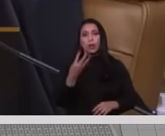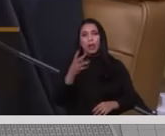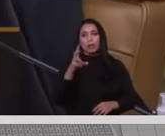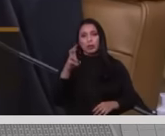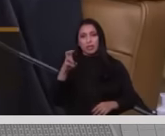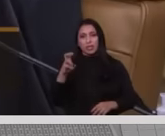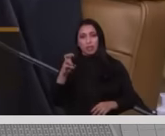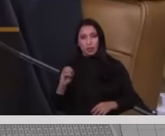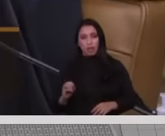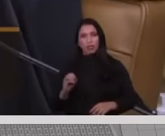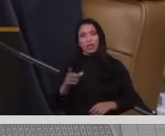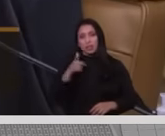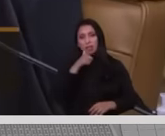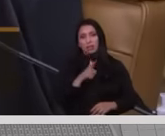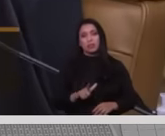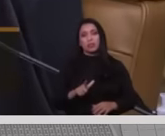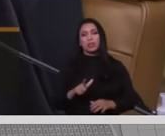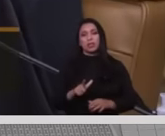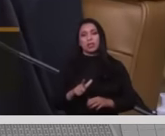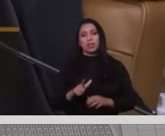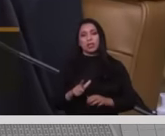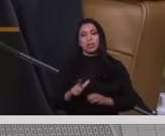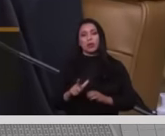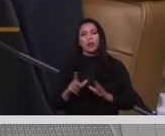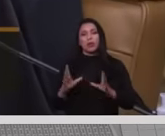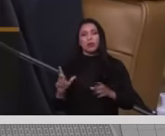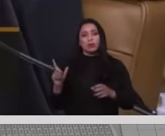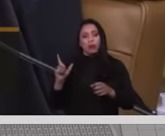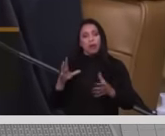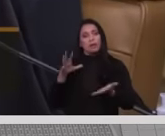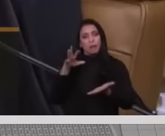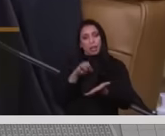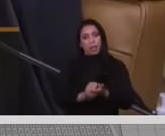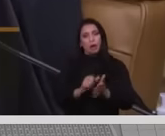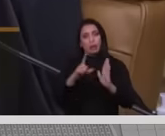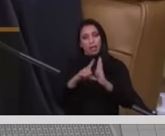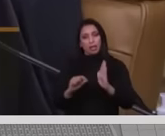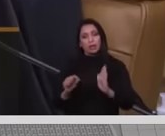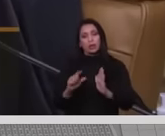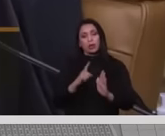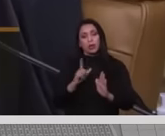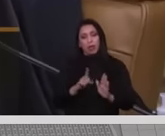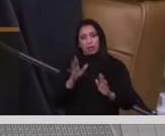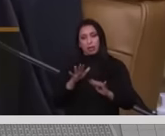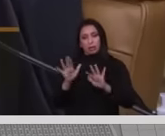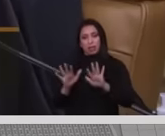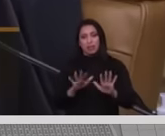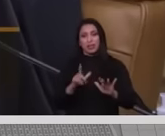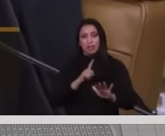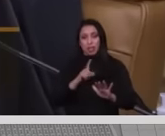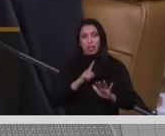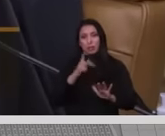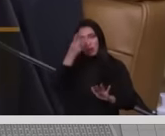possibilidade de um meio termo, que eu acredito que seria, por exemplo, que a gente estava discutindo. Claro que há uma restrição do poder. O cara vai lá,